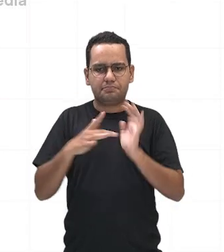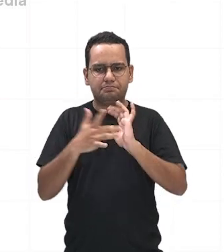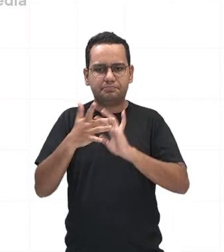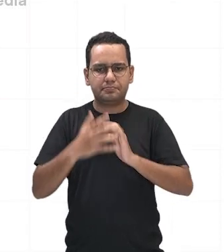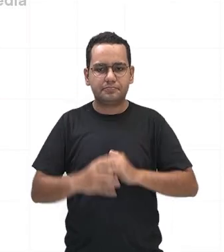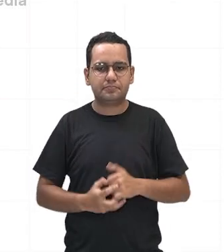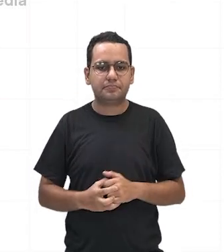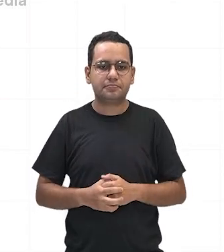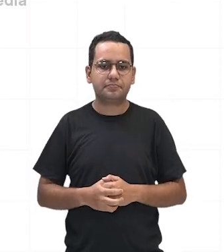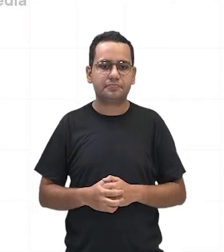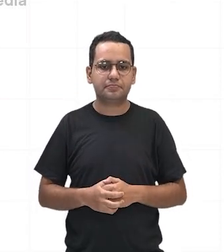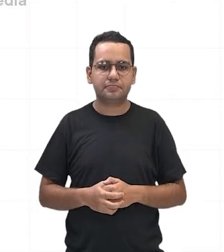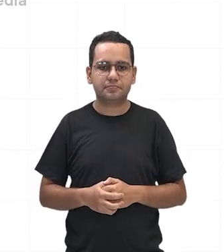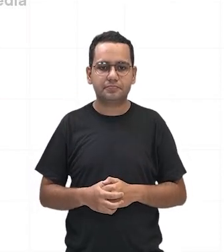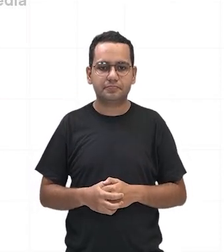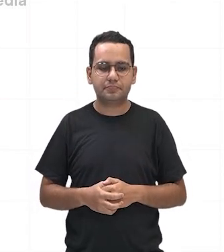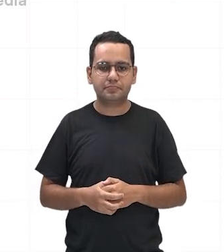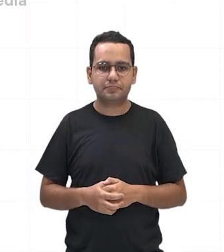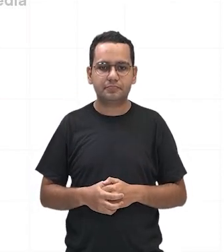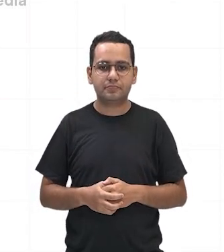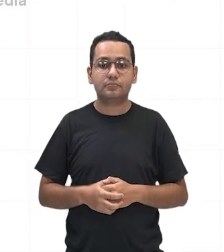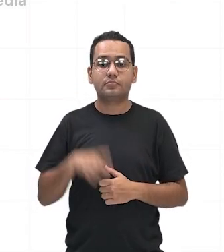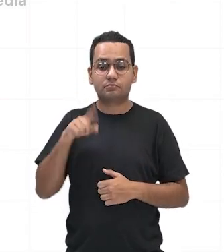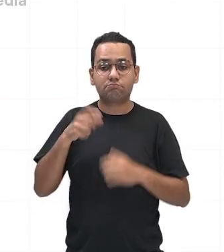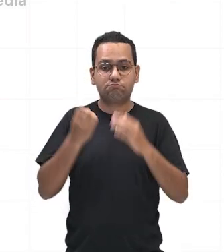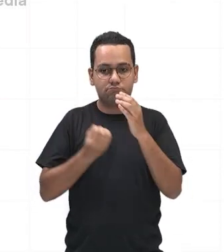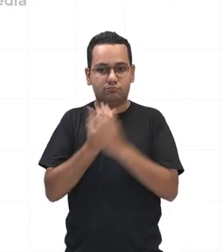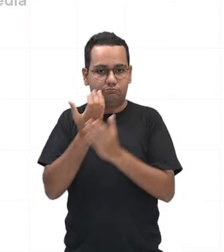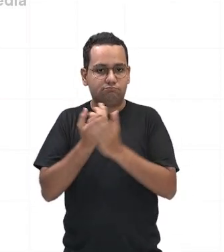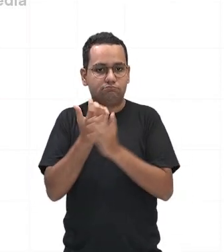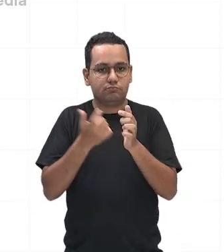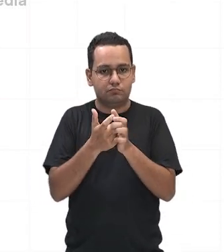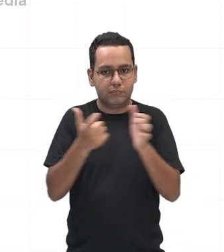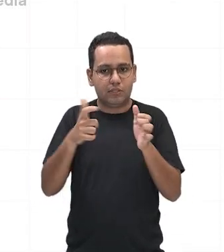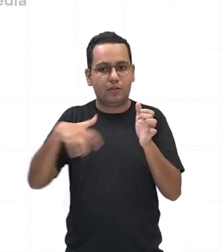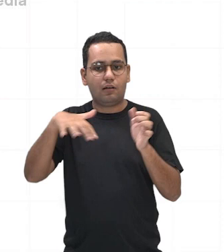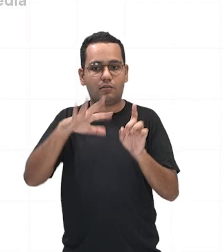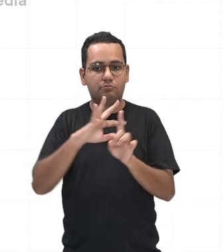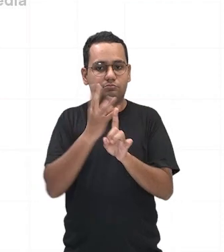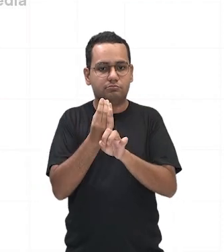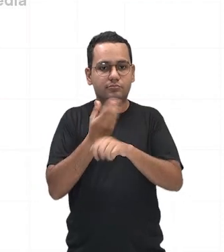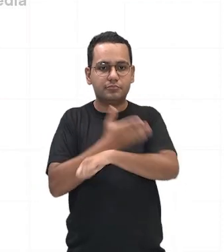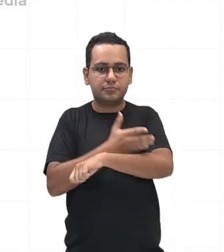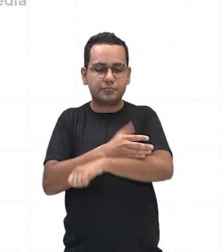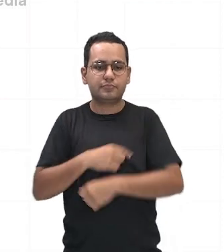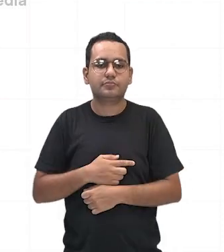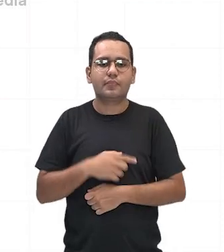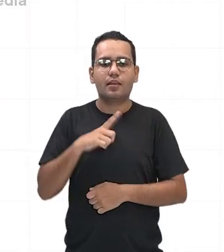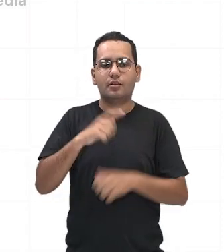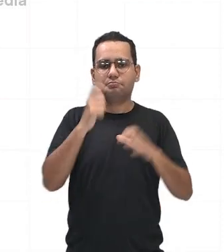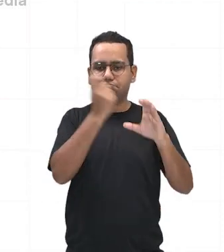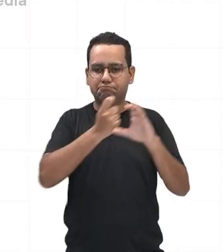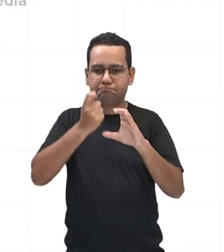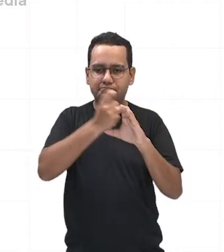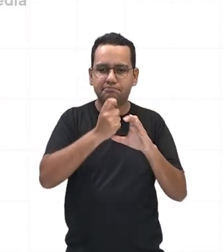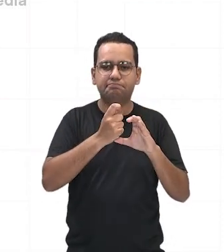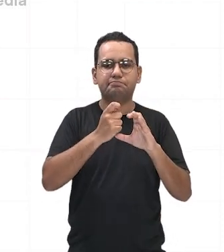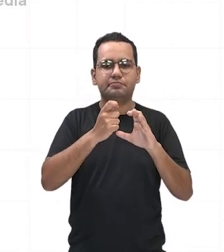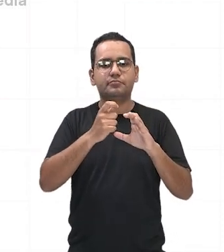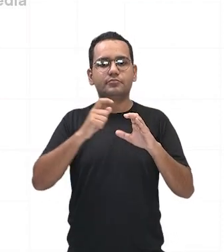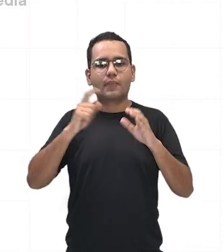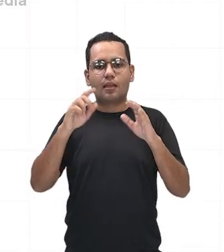quê, né? Uma grande parte da produção artística medieval. Esculturas, arquitetura, os vitrais